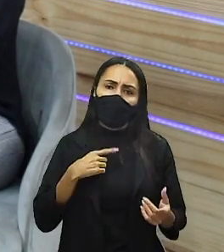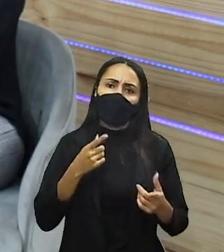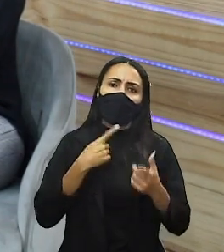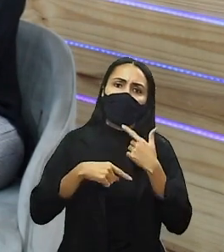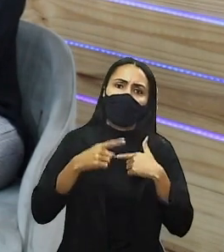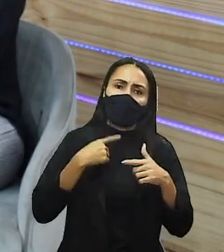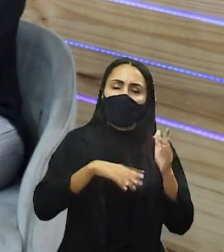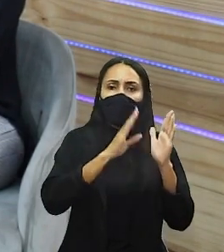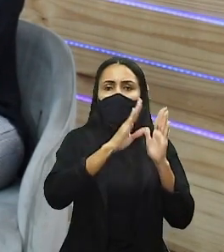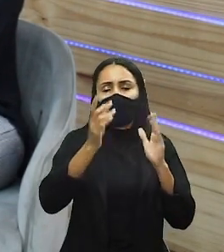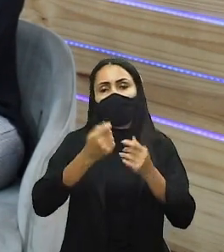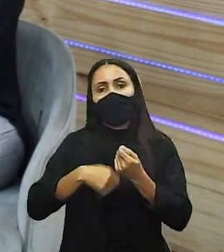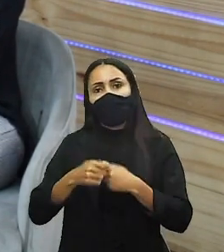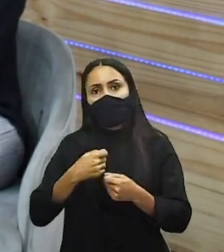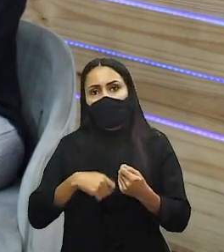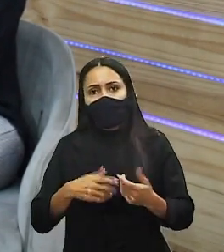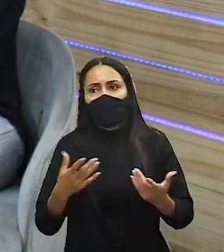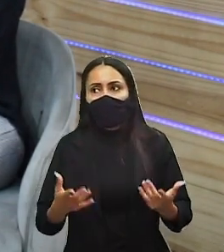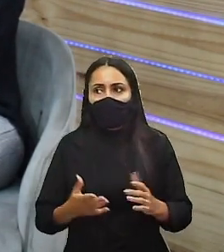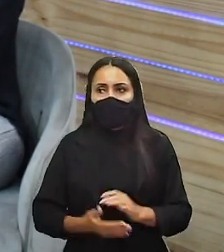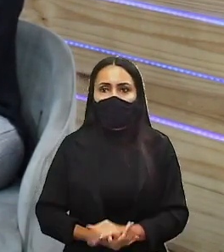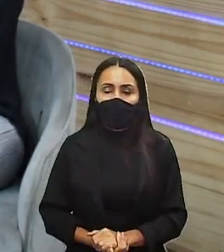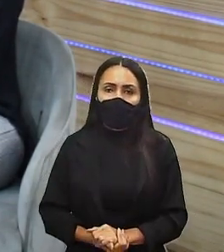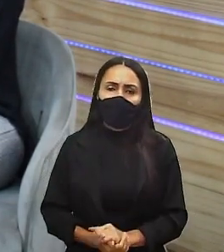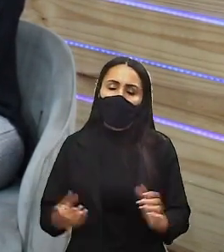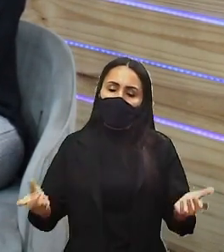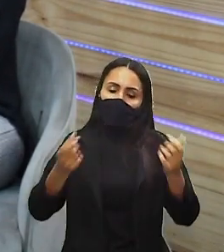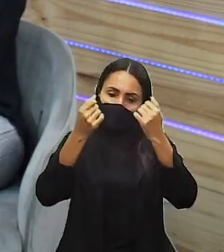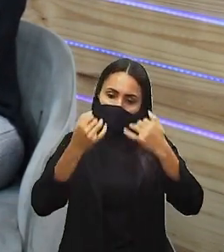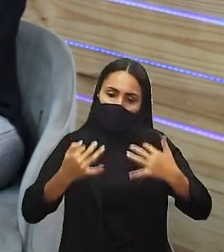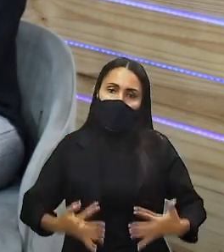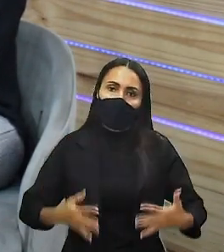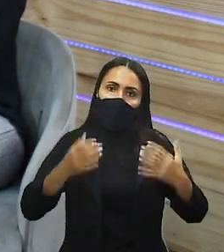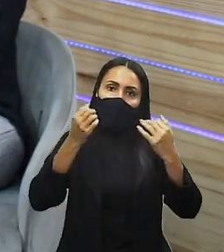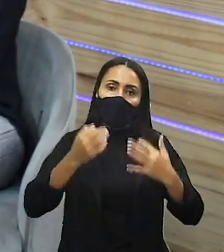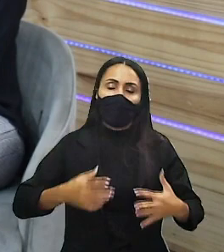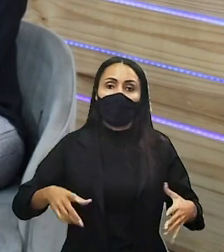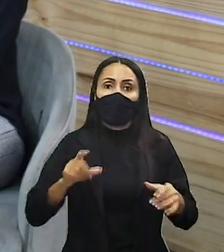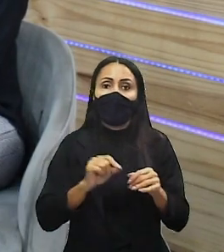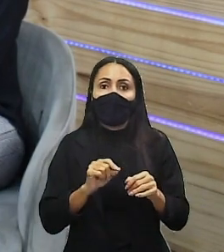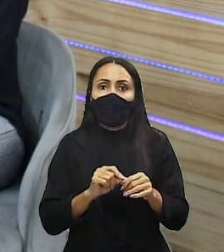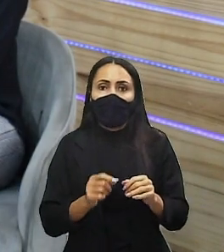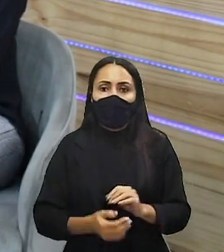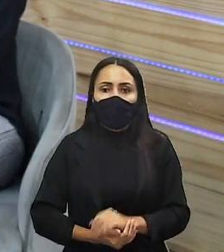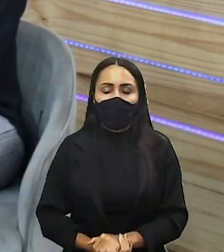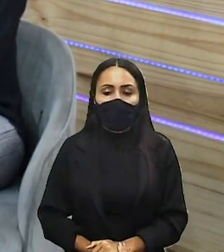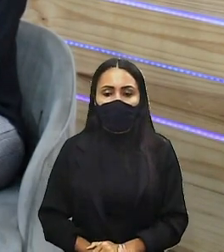fazer biblioteconomia. É interessante, aí me pedia explicações para fazer, eu tive